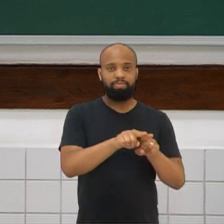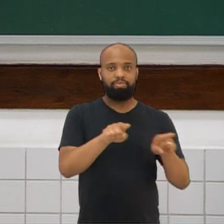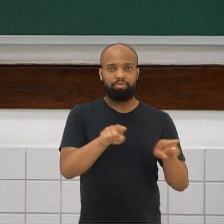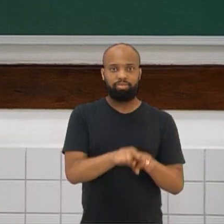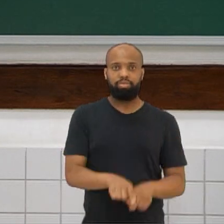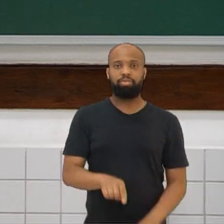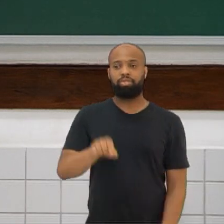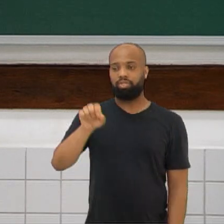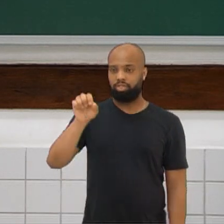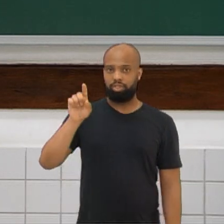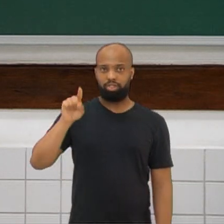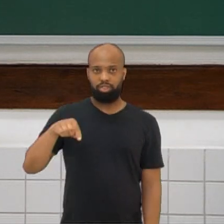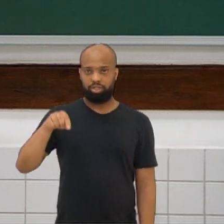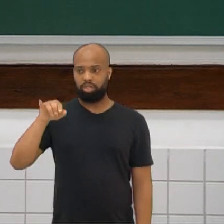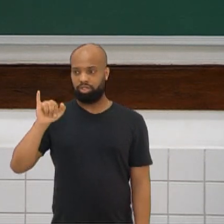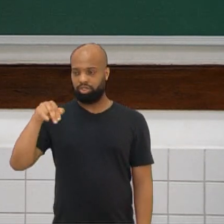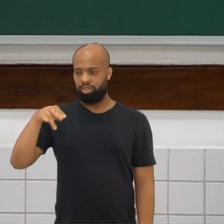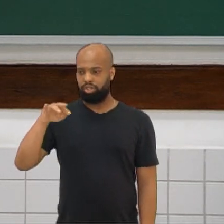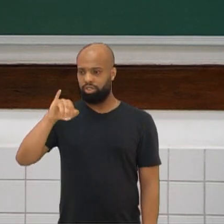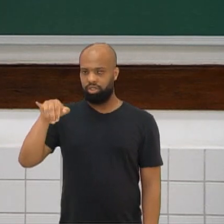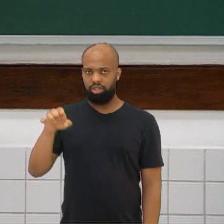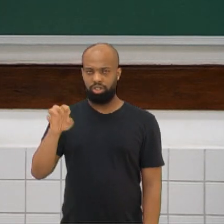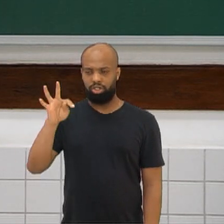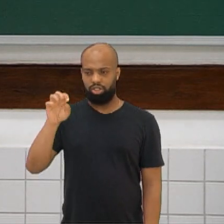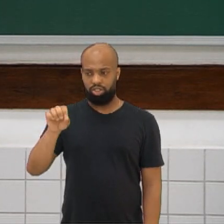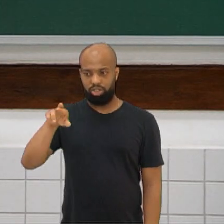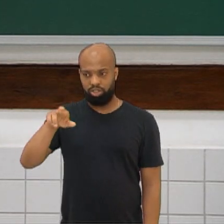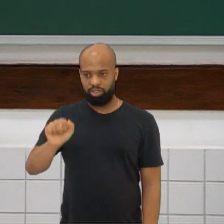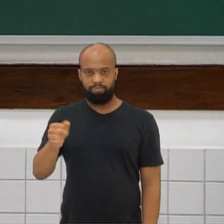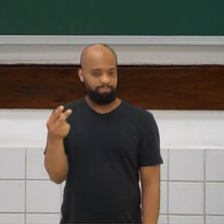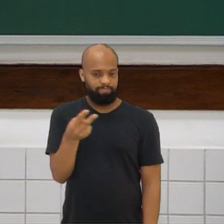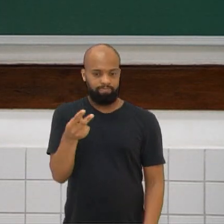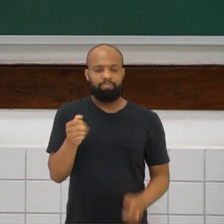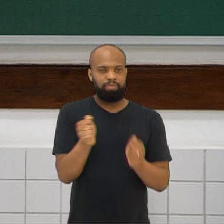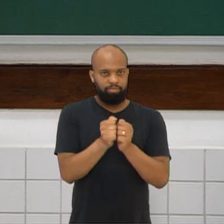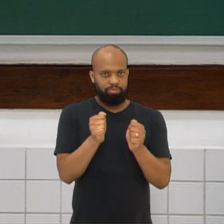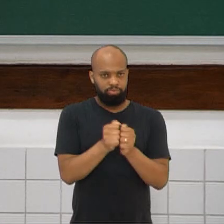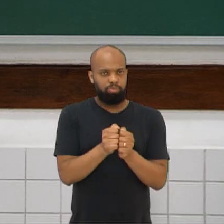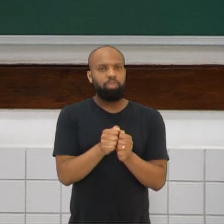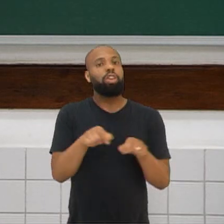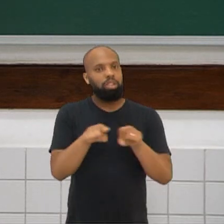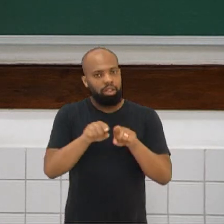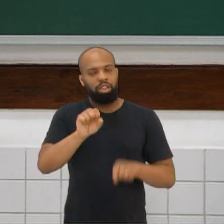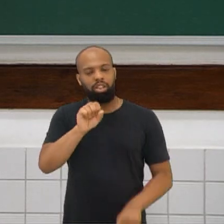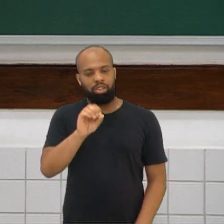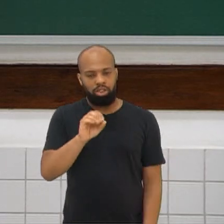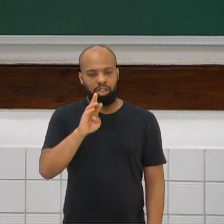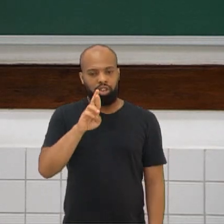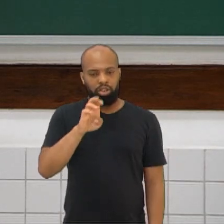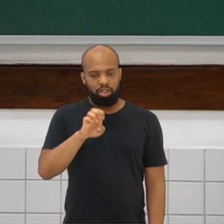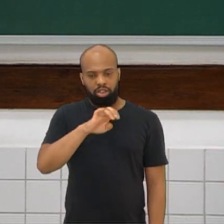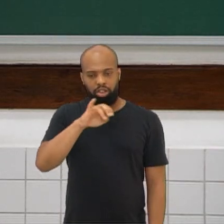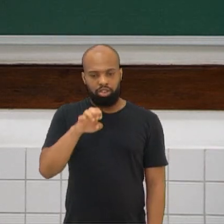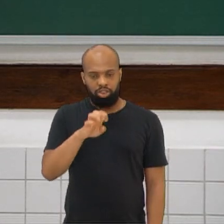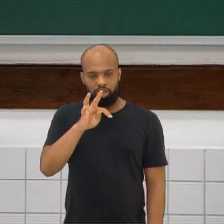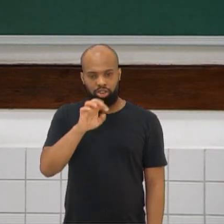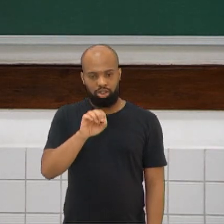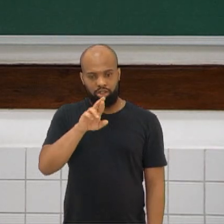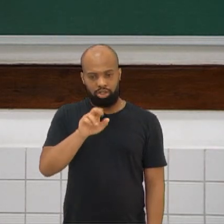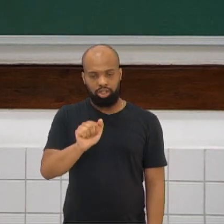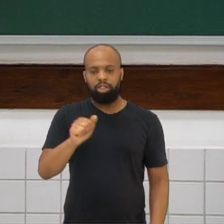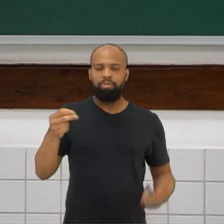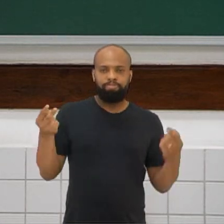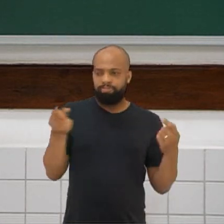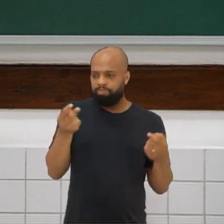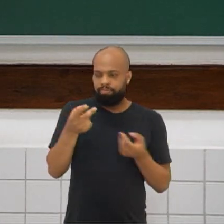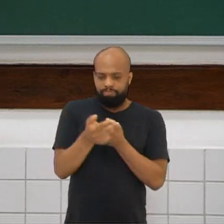não lembro mais o que é isso. Dá uma procurada, assiste os vídeos das aulas anteriores e vocês vão relembrar bem certinho o que é, o que